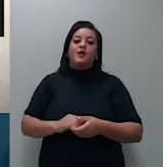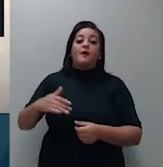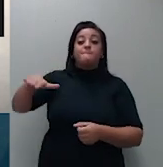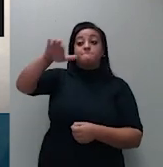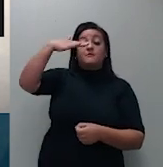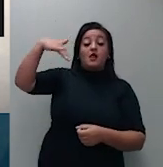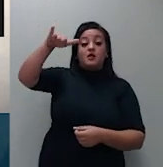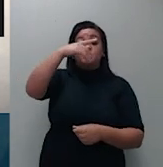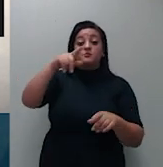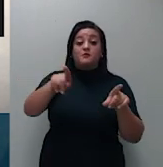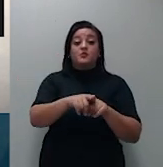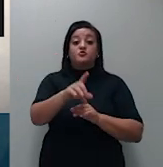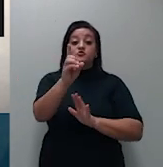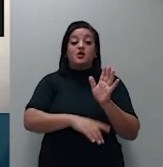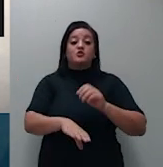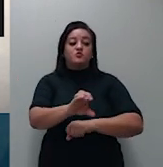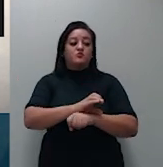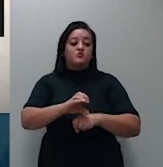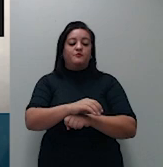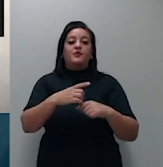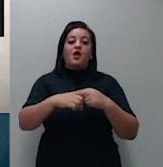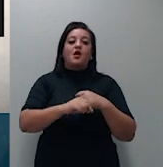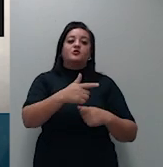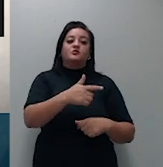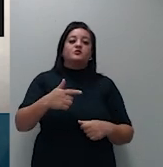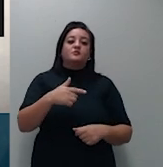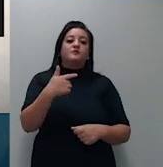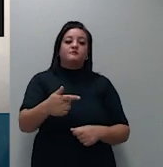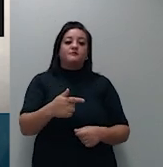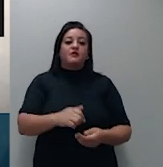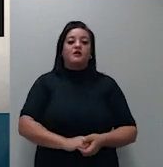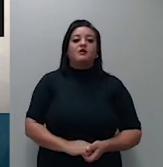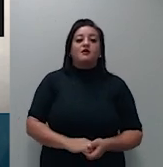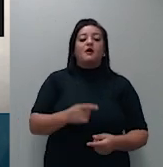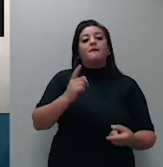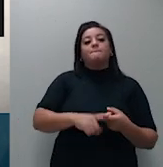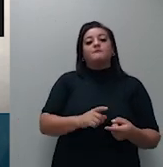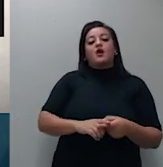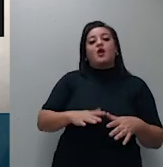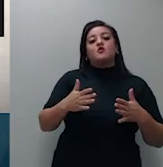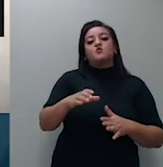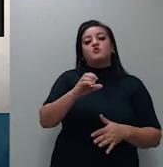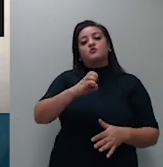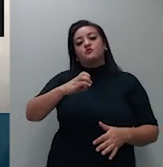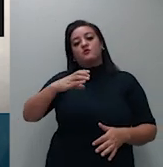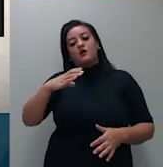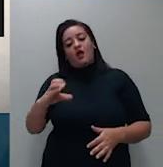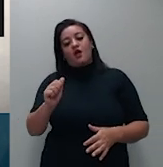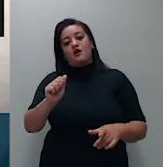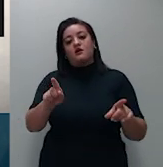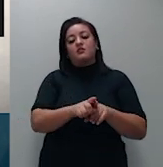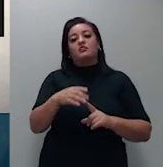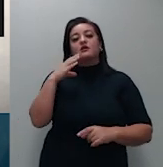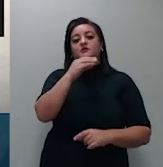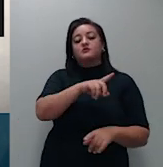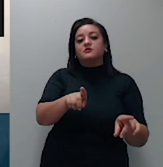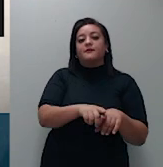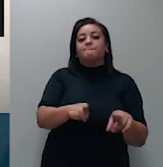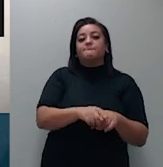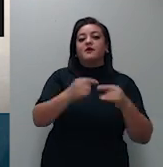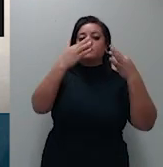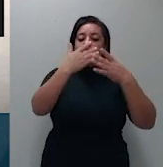jornal o artigo 227 Estatuto da Criança e do Adolescente tradução disse que